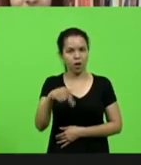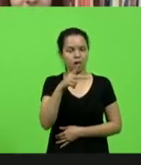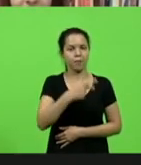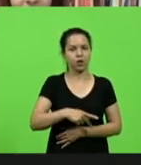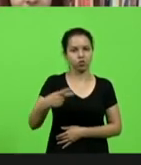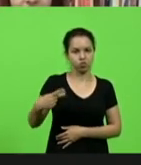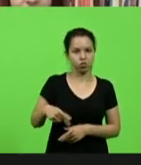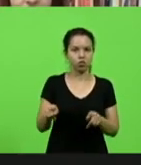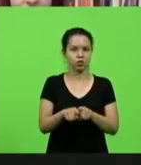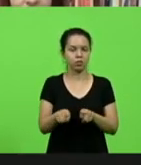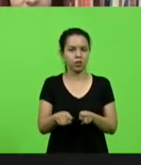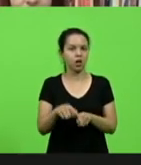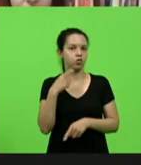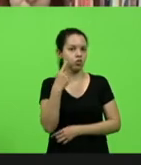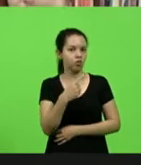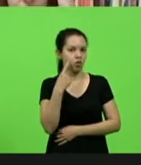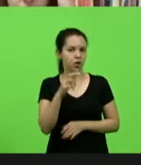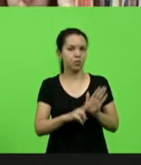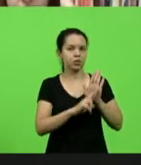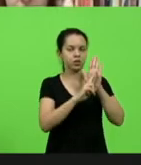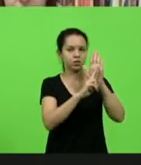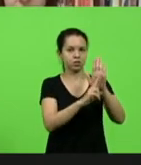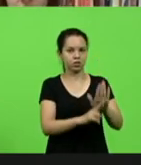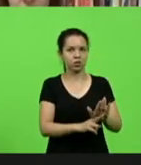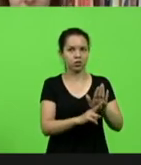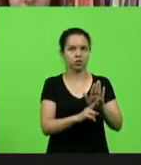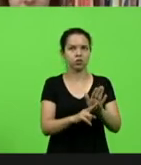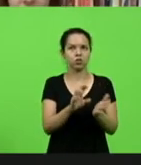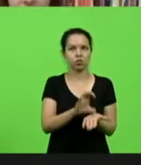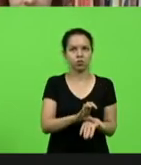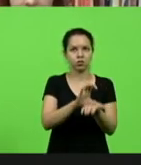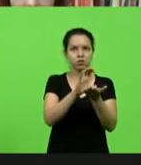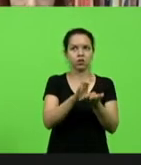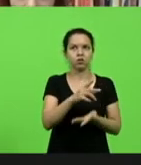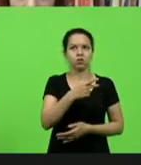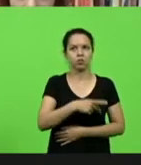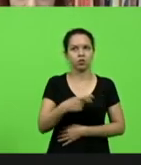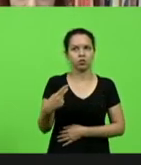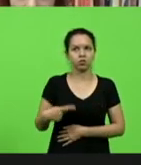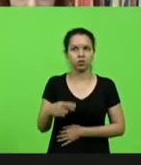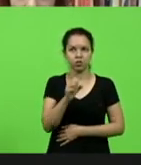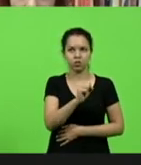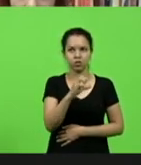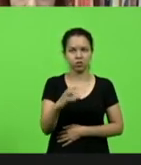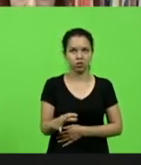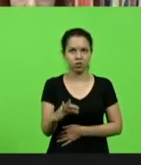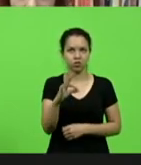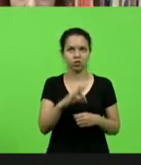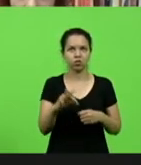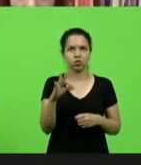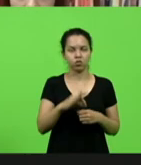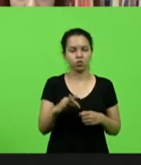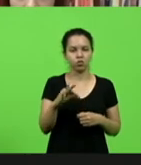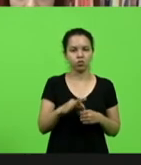advogado representando o Conselho de Pastores de Santa Catarina e o Instituto Conservador de Brusque.